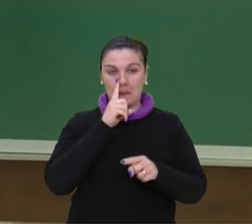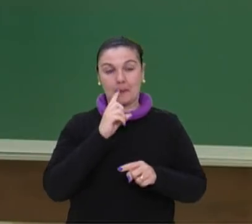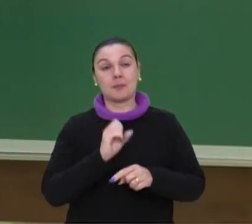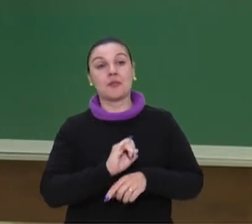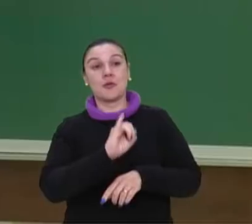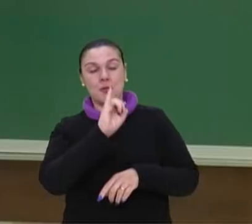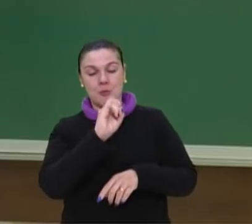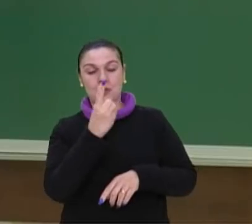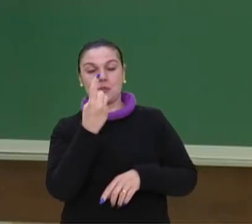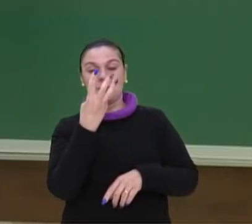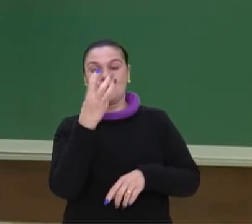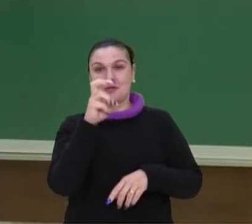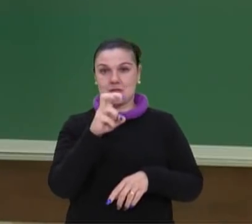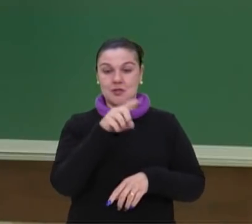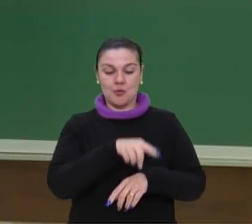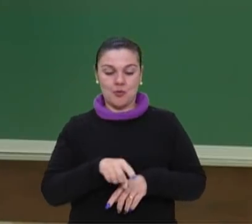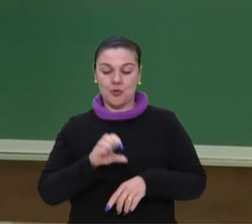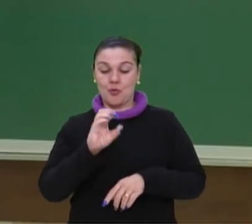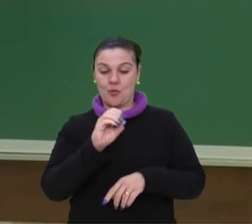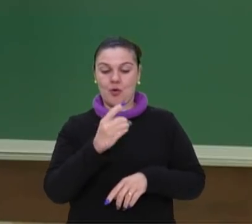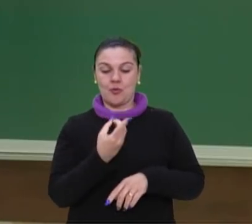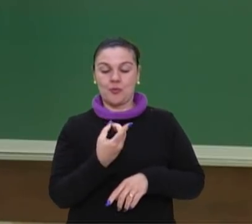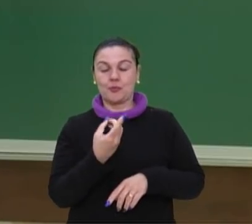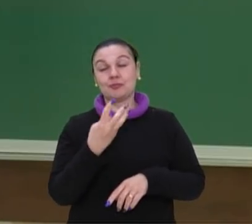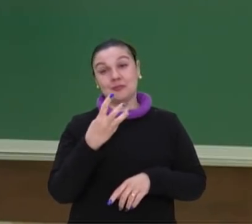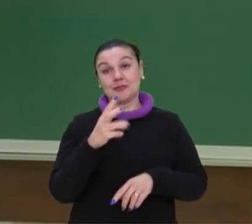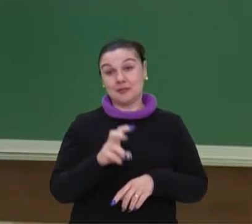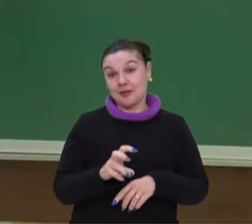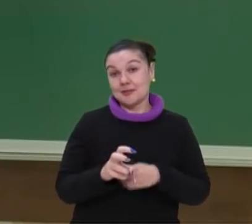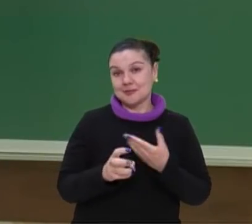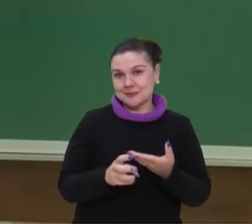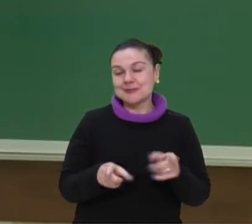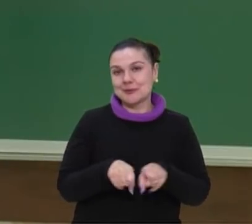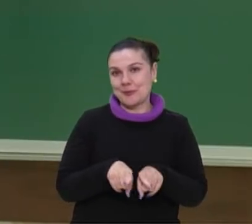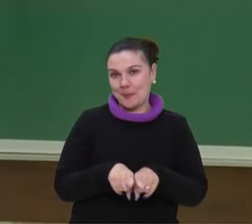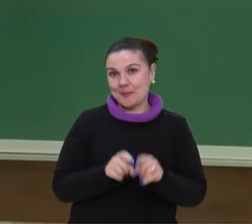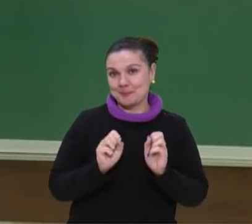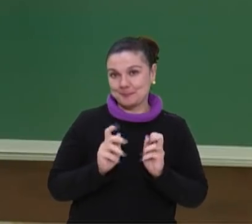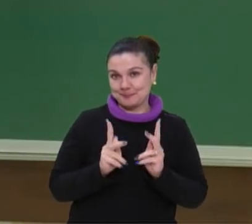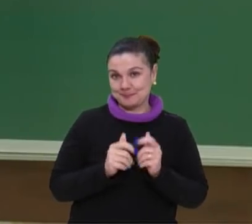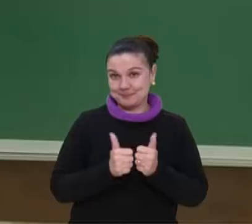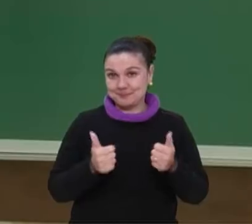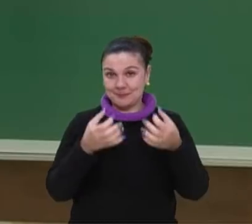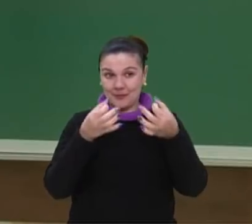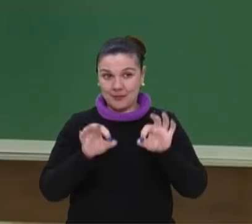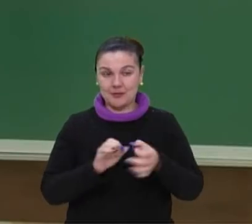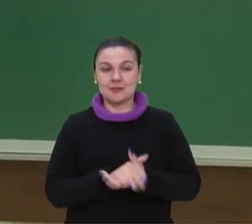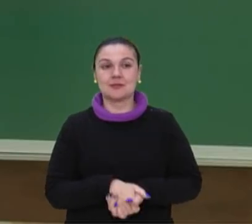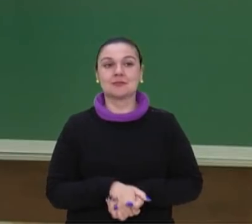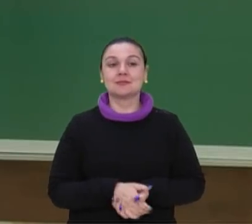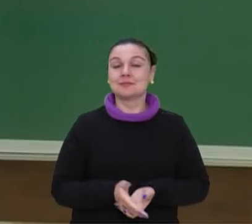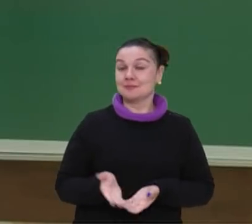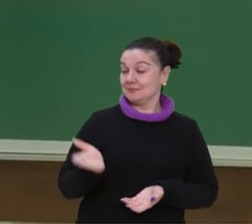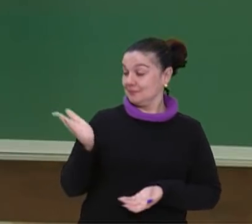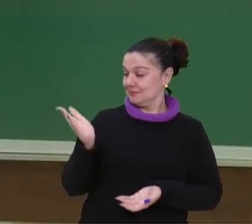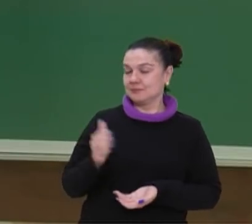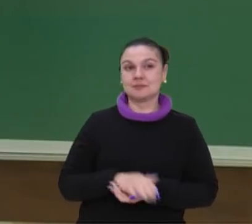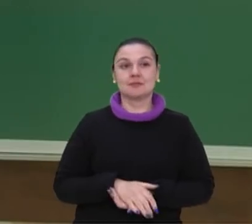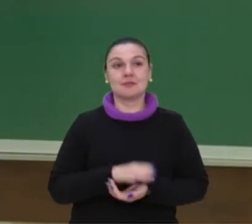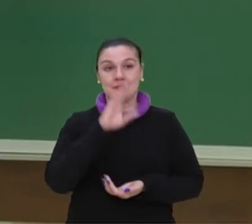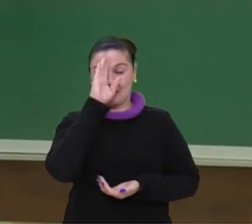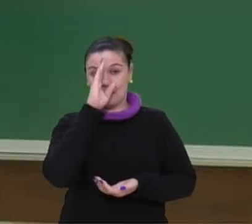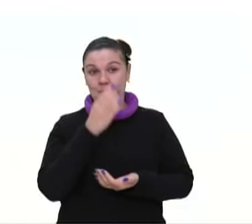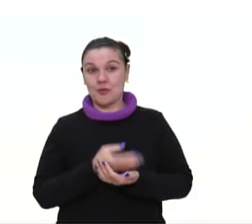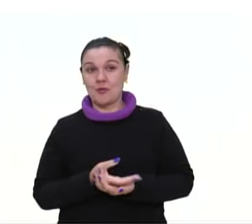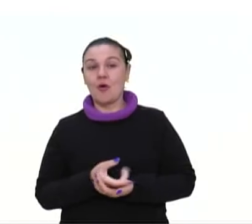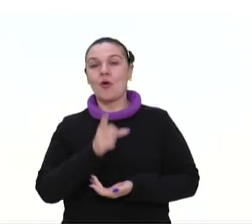é 135 graus, o O é igual ao i, só pode ser 135 graus, correto? Então, a nossa conclusão